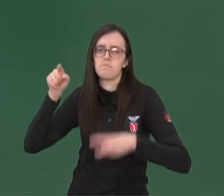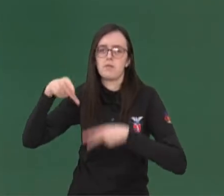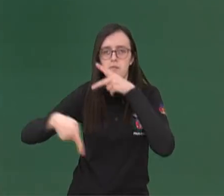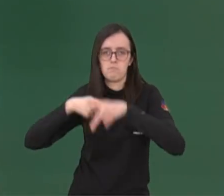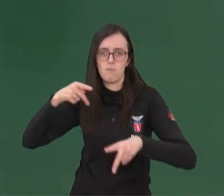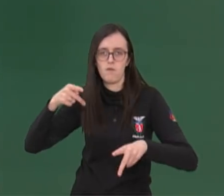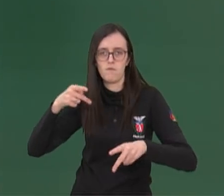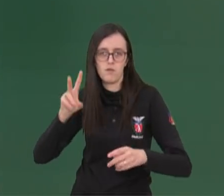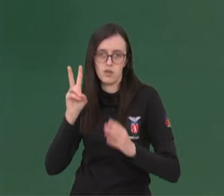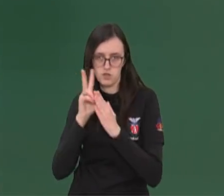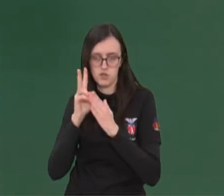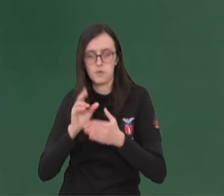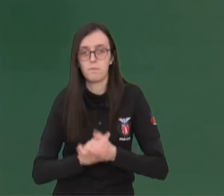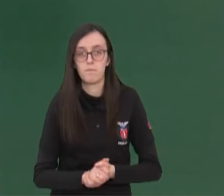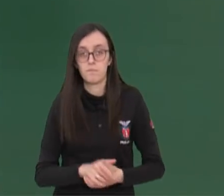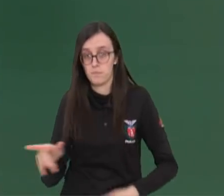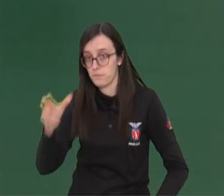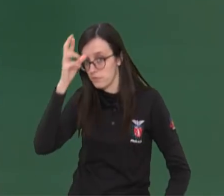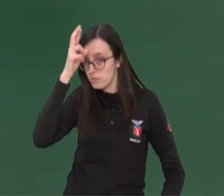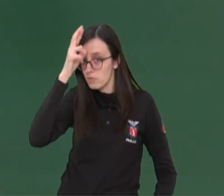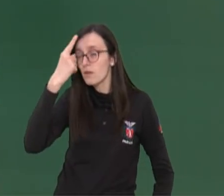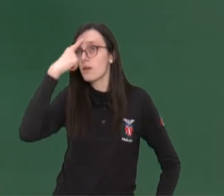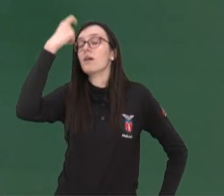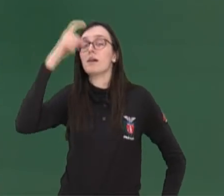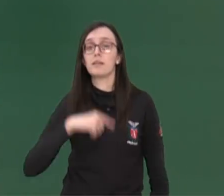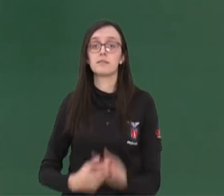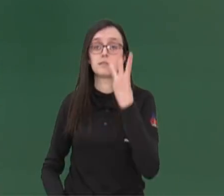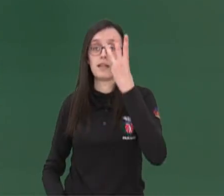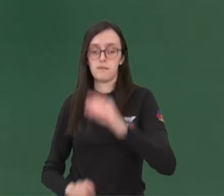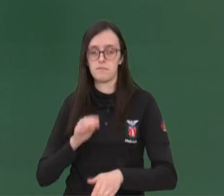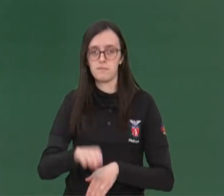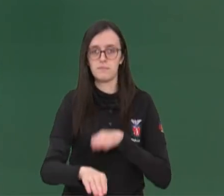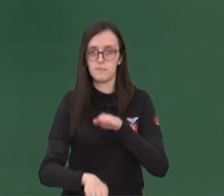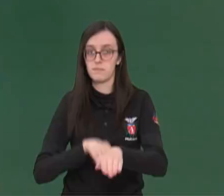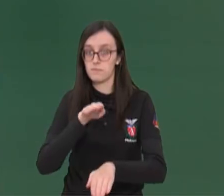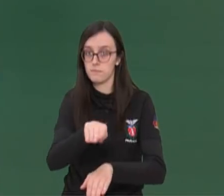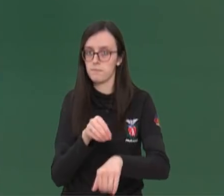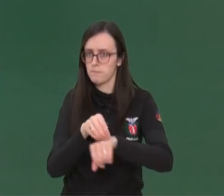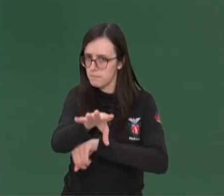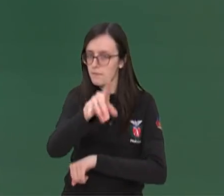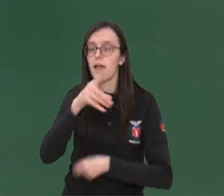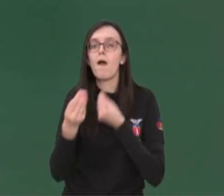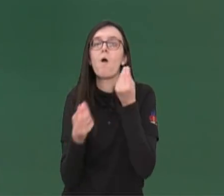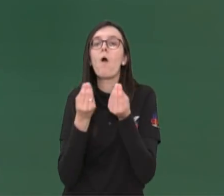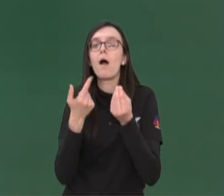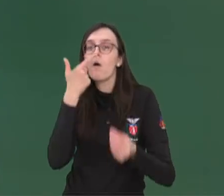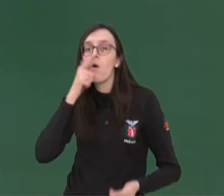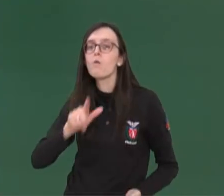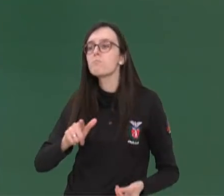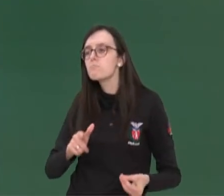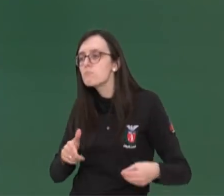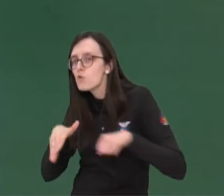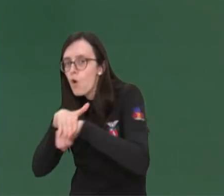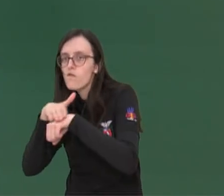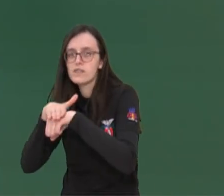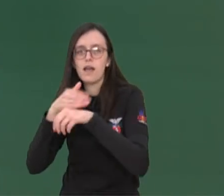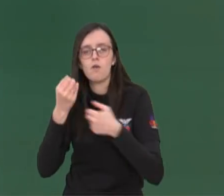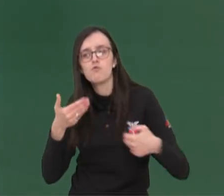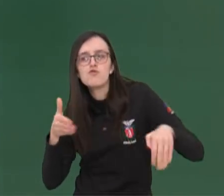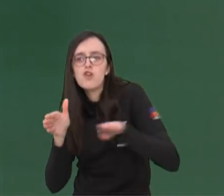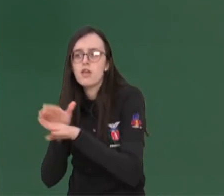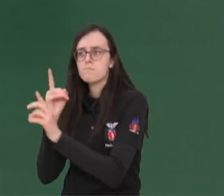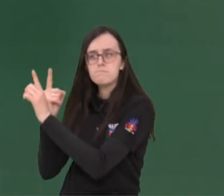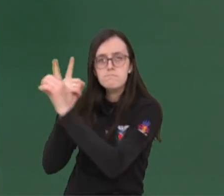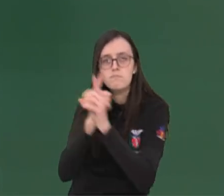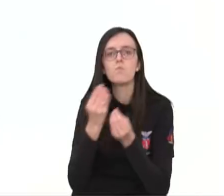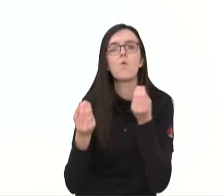povos indígenas. O Rondon propunha 3 passos para chegarmos até esses indígenas. Então, os 3 passos